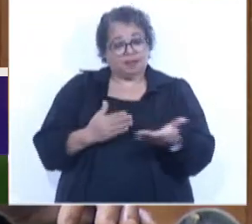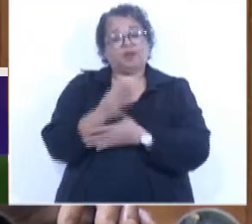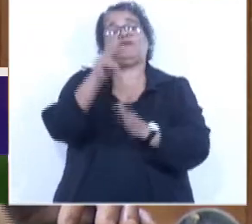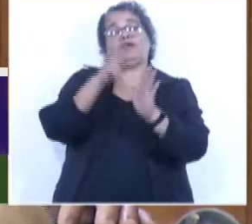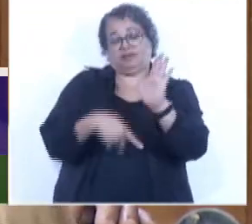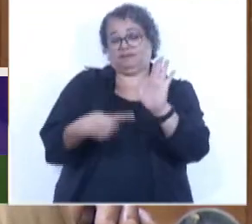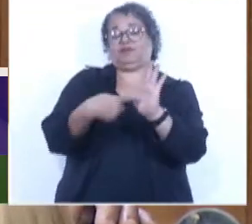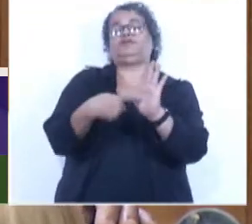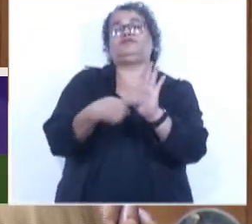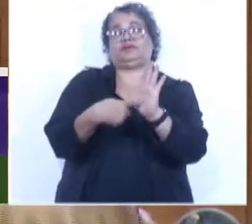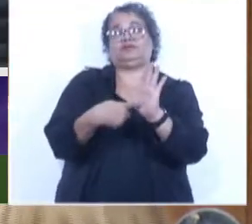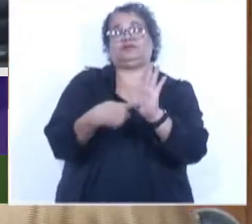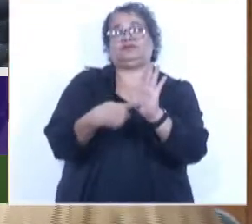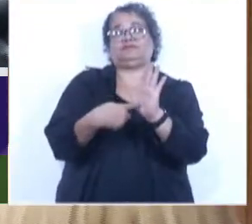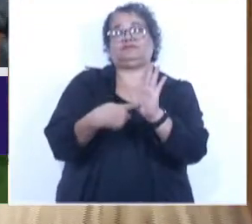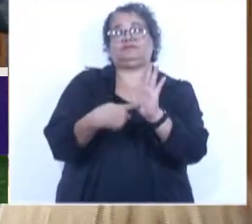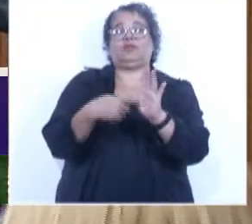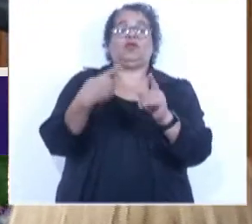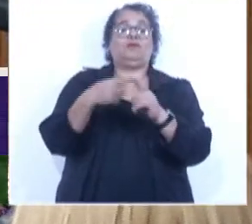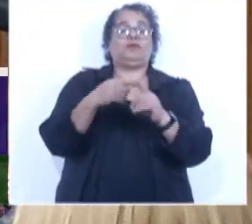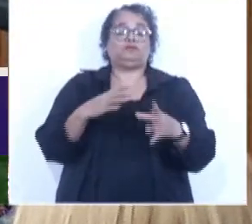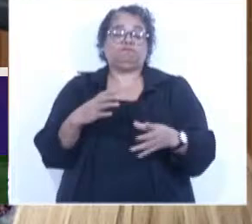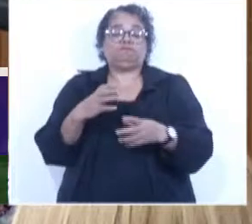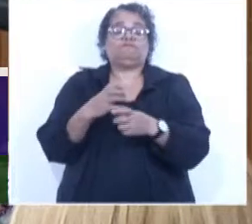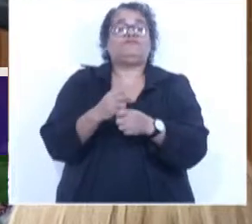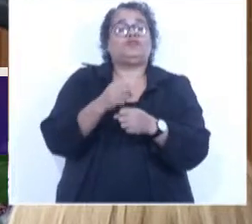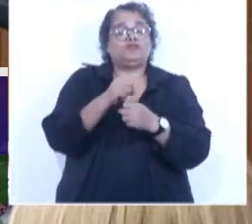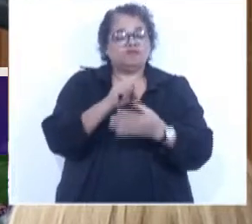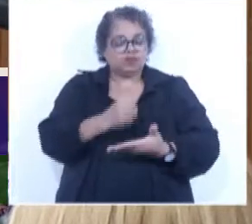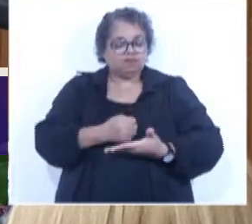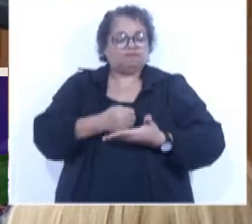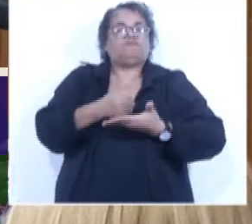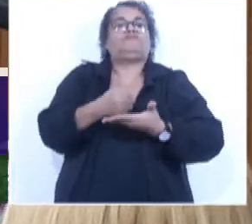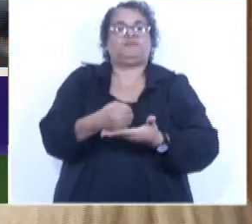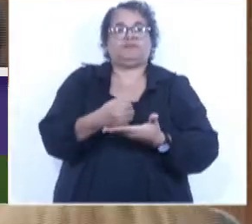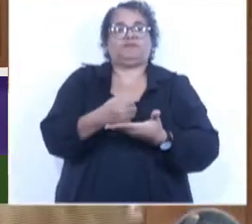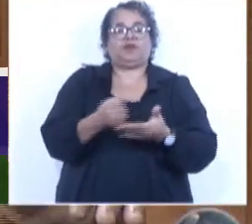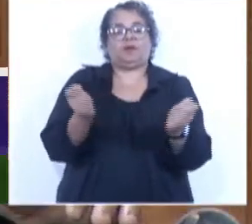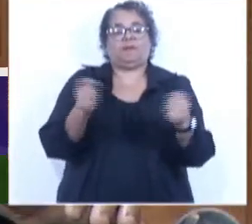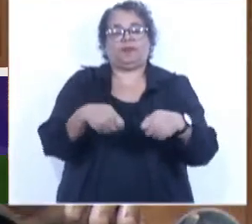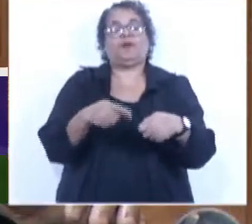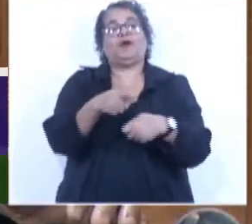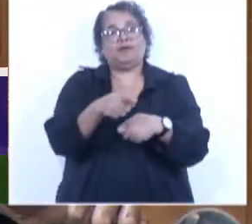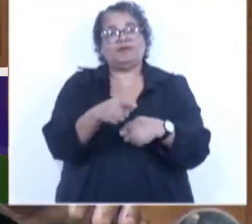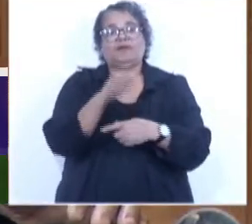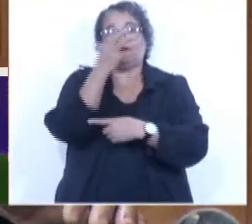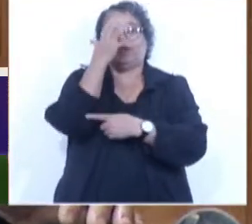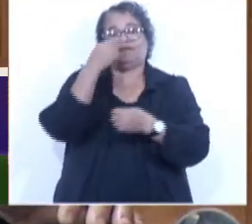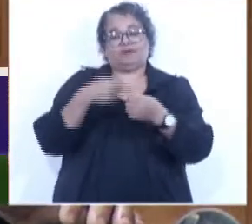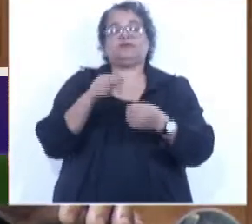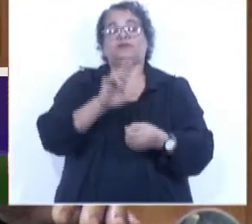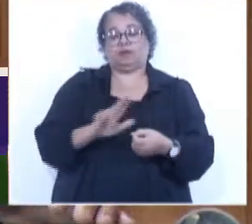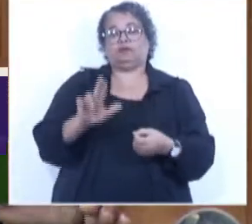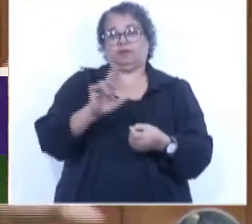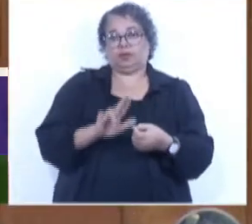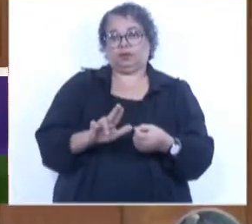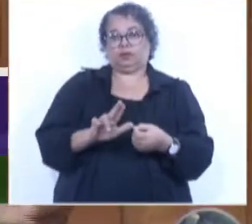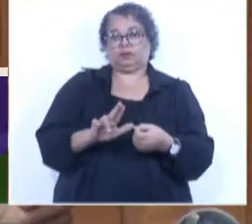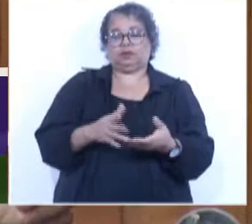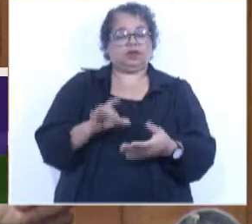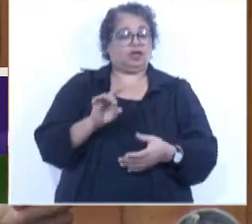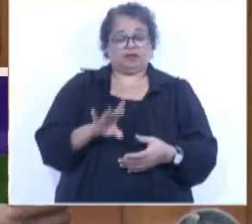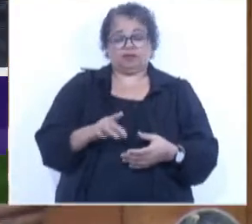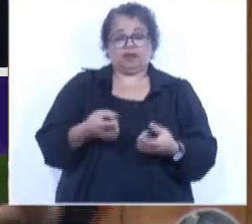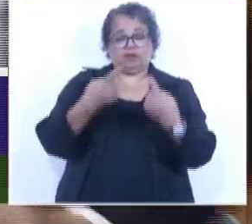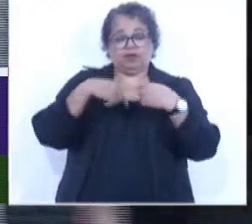que vem somar aí e dá a possibilidade que aconteça o carnaval na nossa cidade presente por hoje